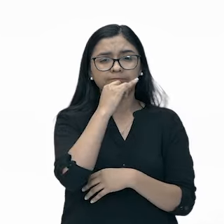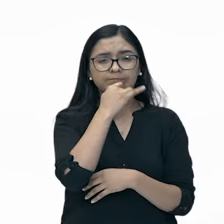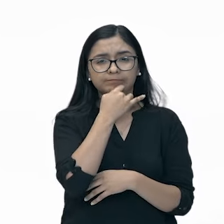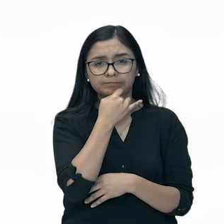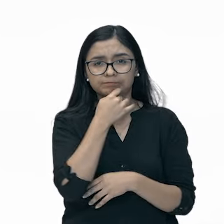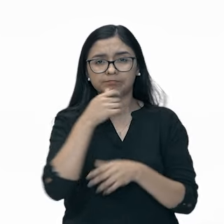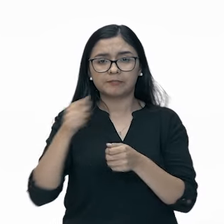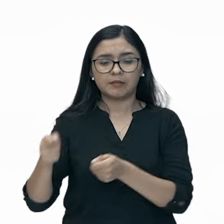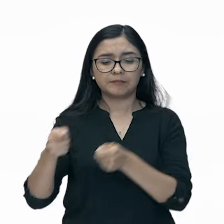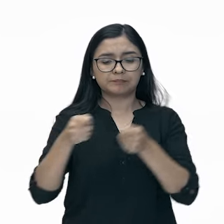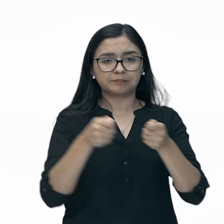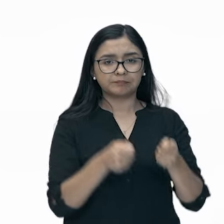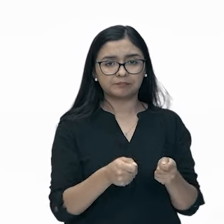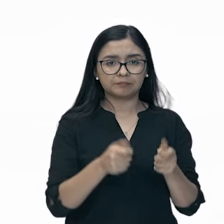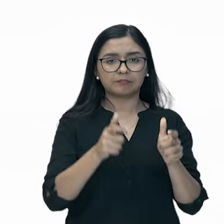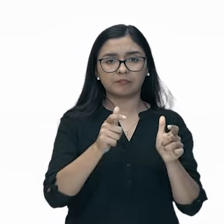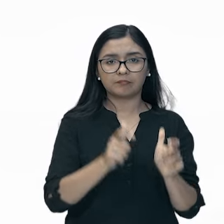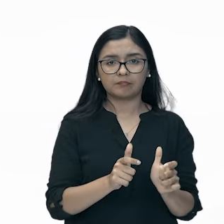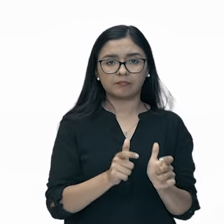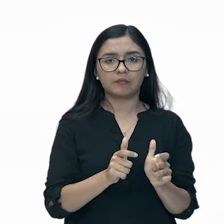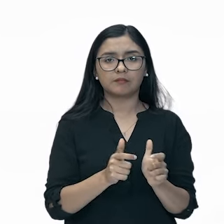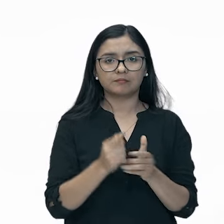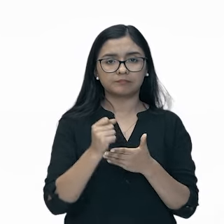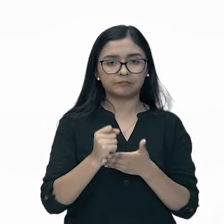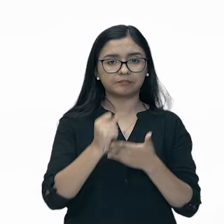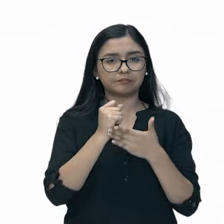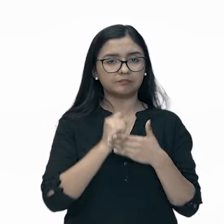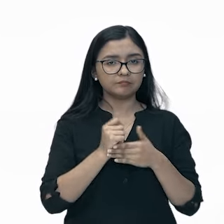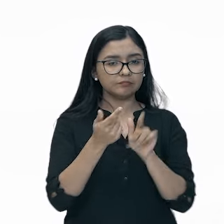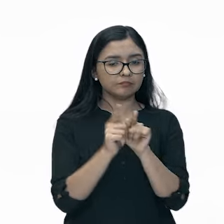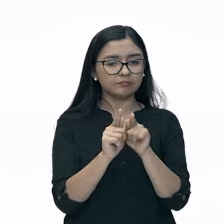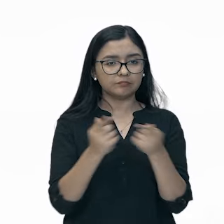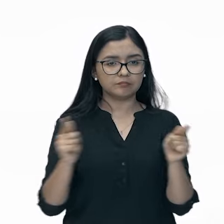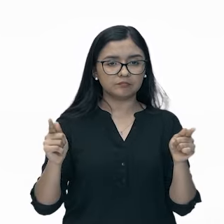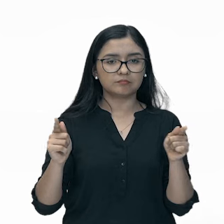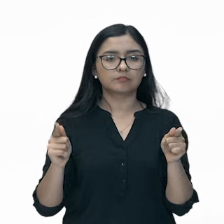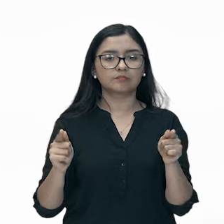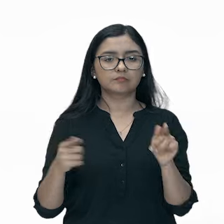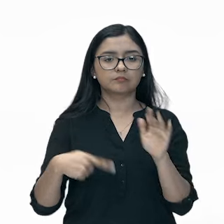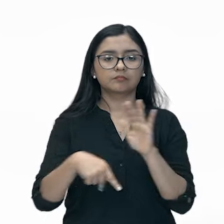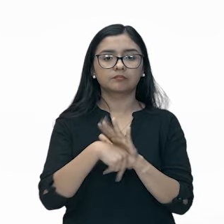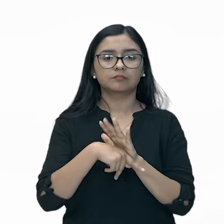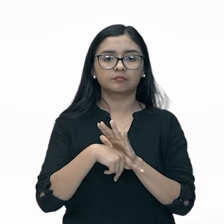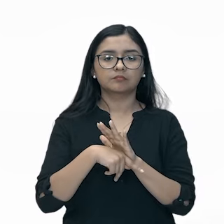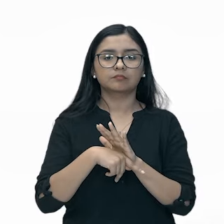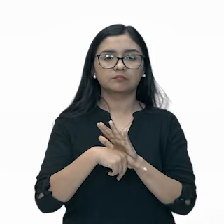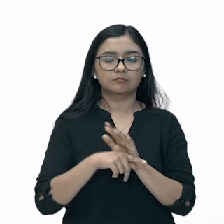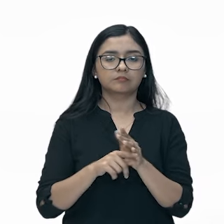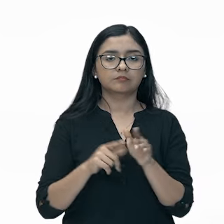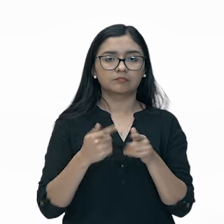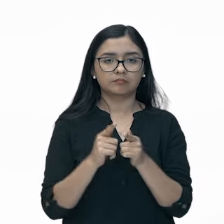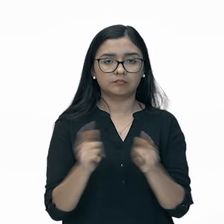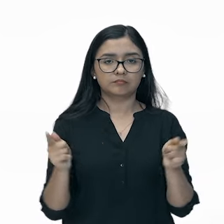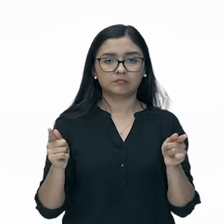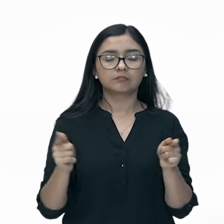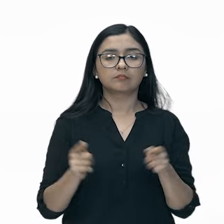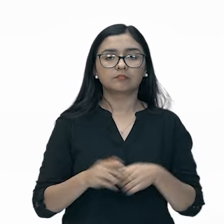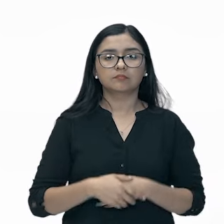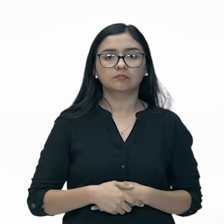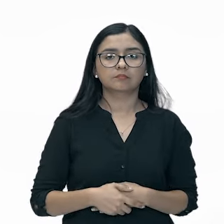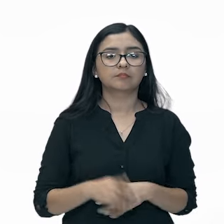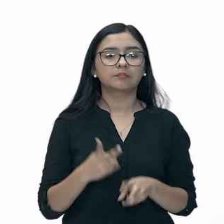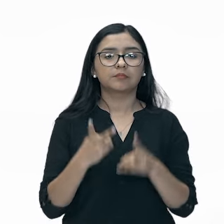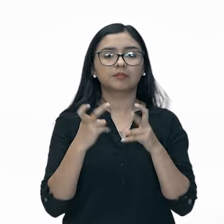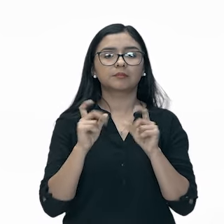balde para ajudar e aí eu tirei o exemplo da gramática para concursos de Fernando Pestana gente percebam aí